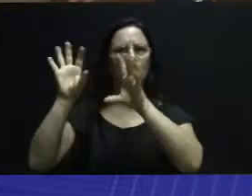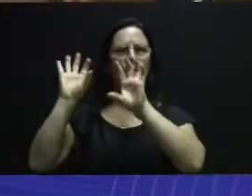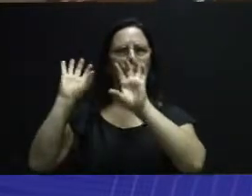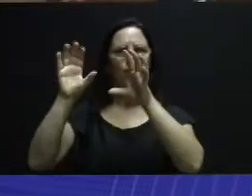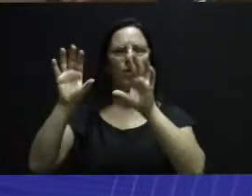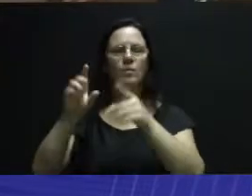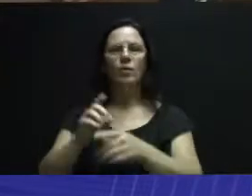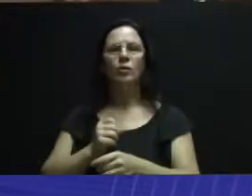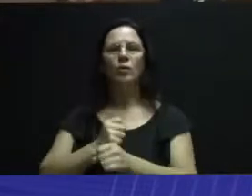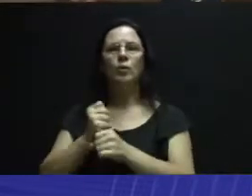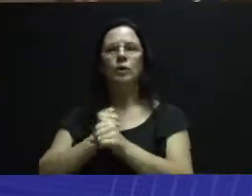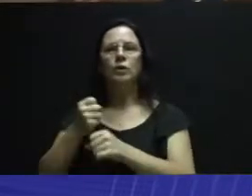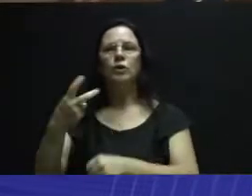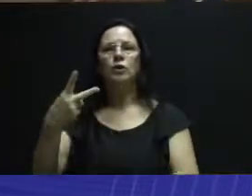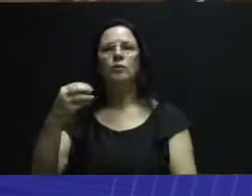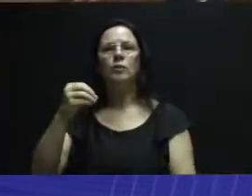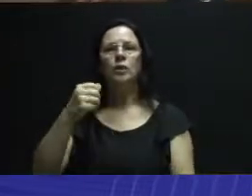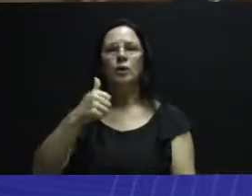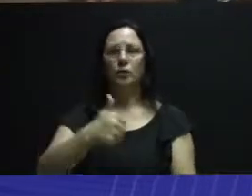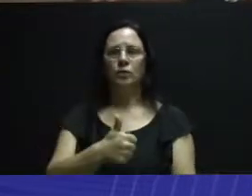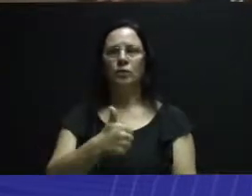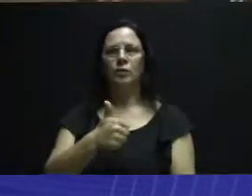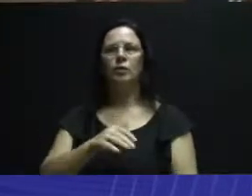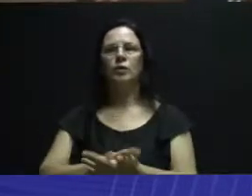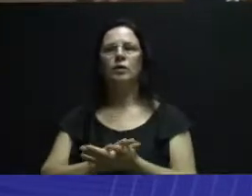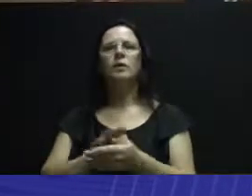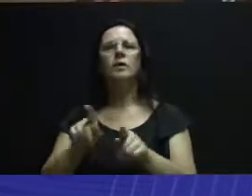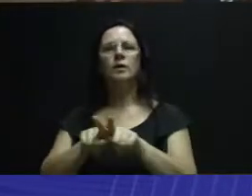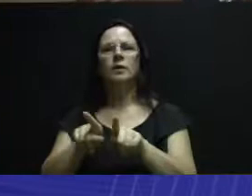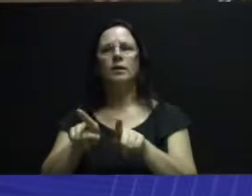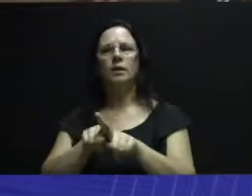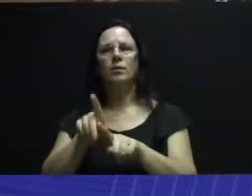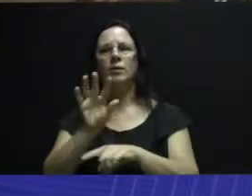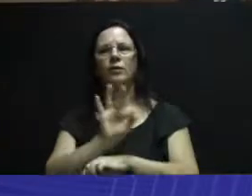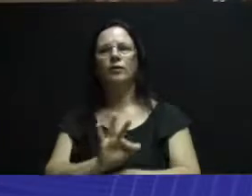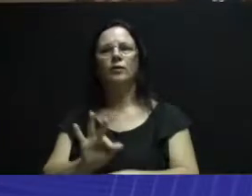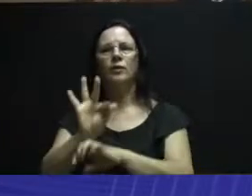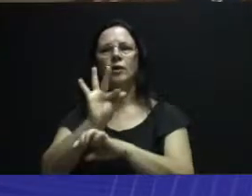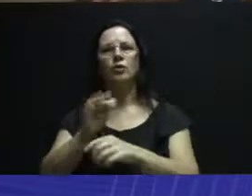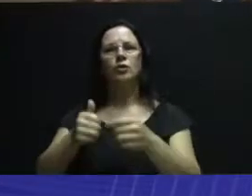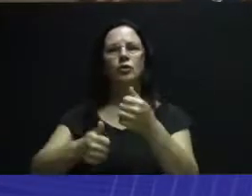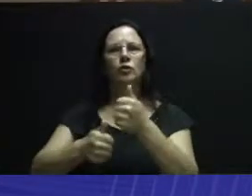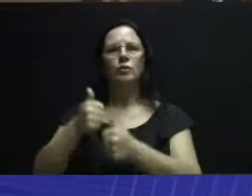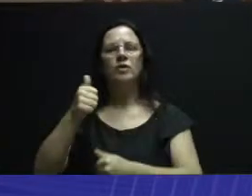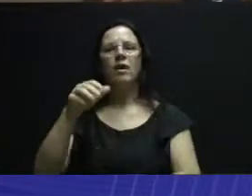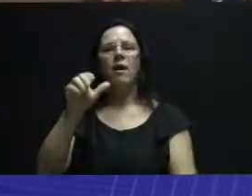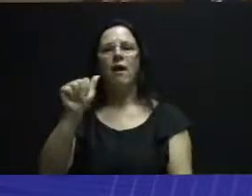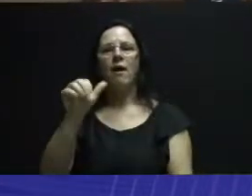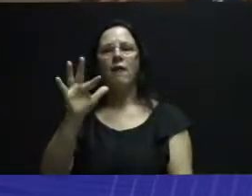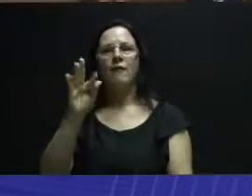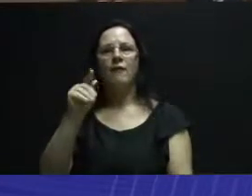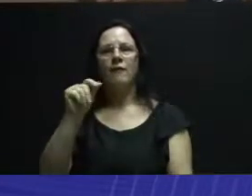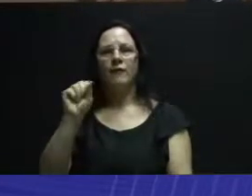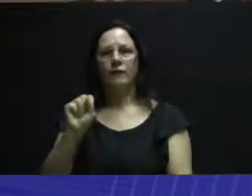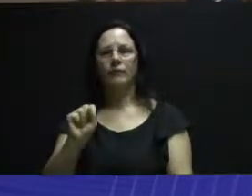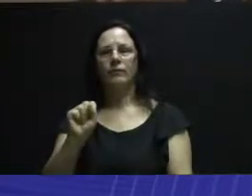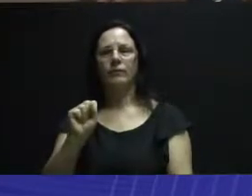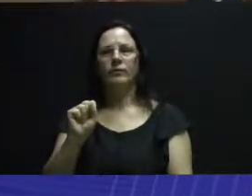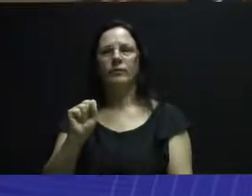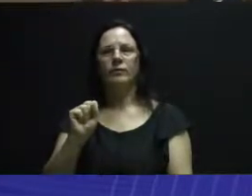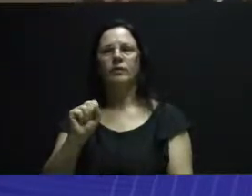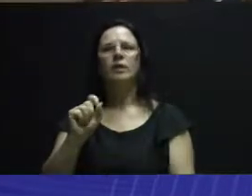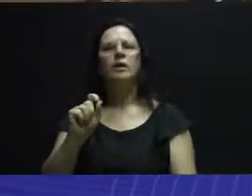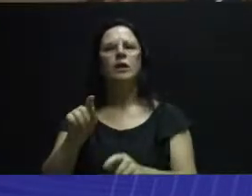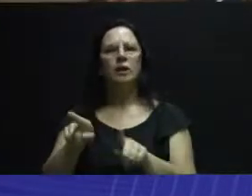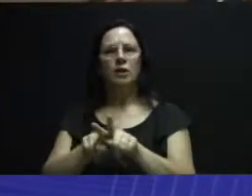Em 2001, Arlindo pós-graduou-se em treinamento esportivo pela FEFES. Atuou